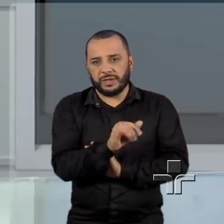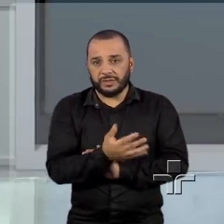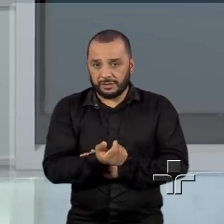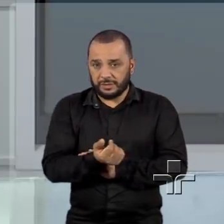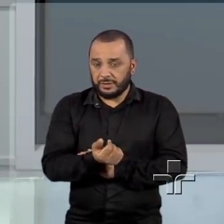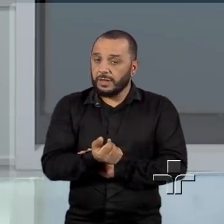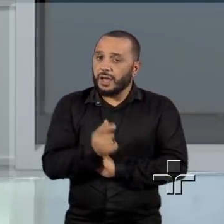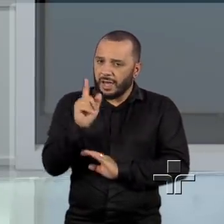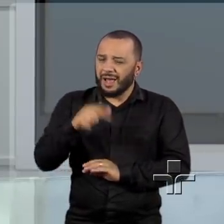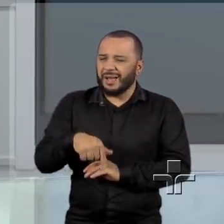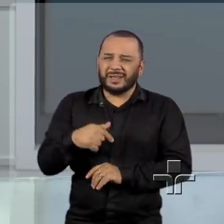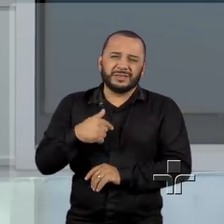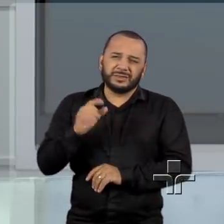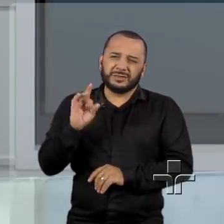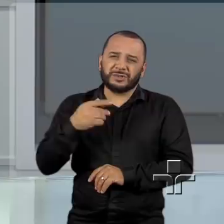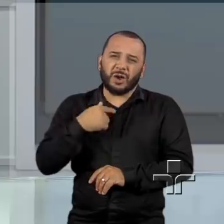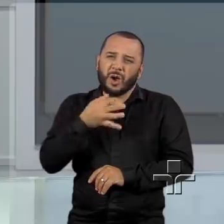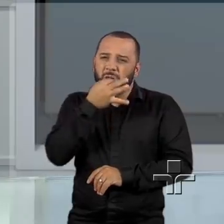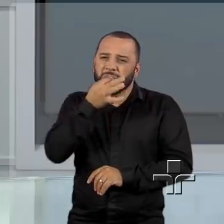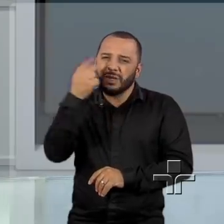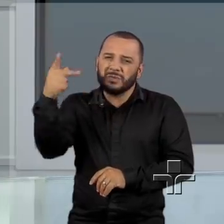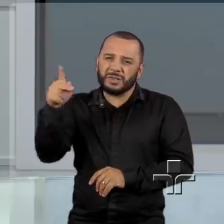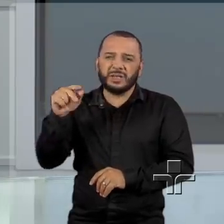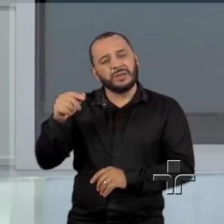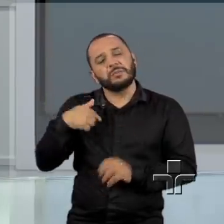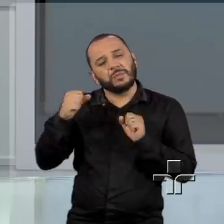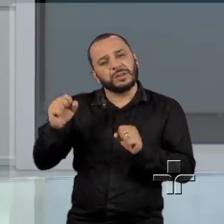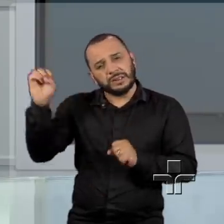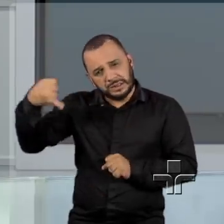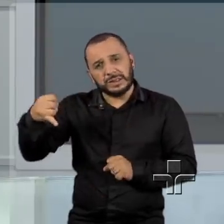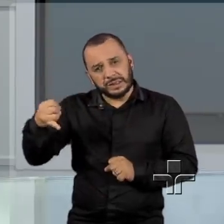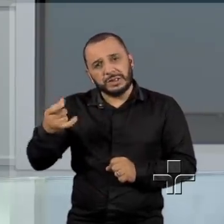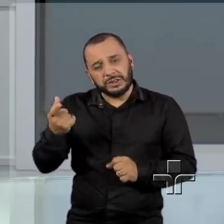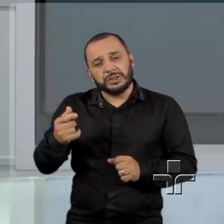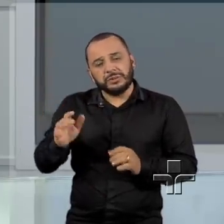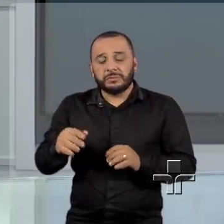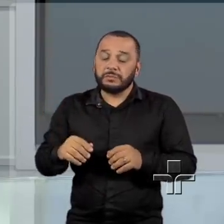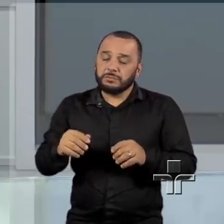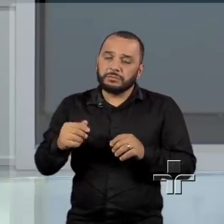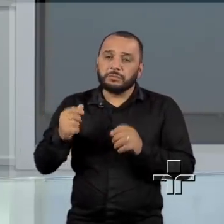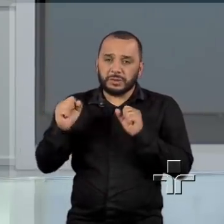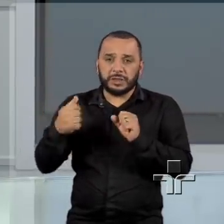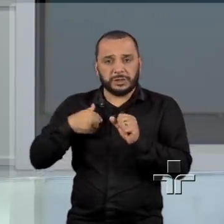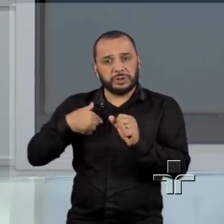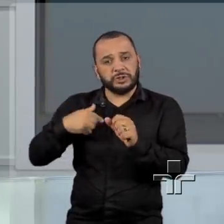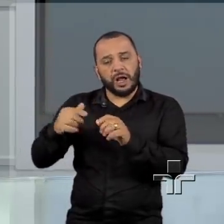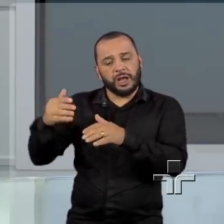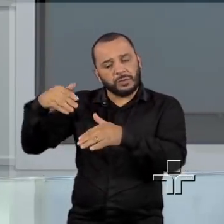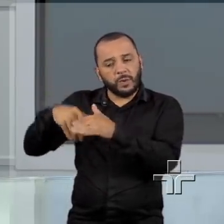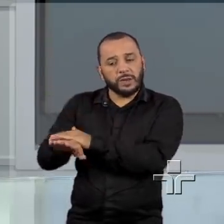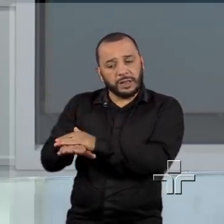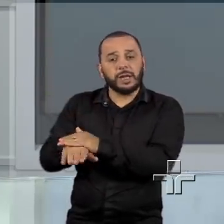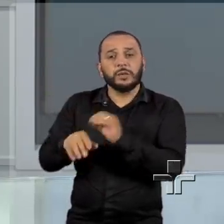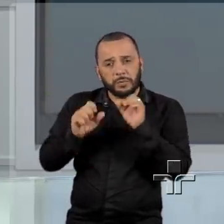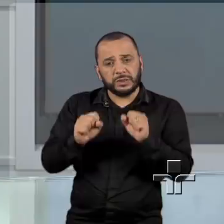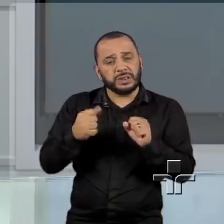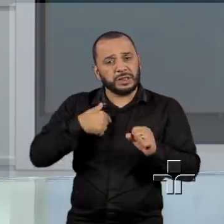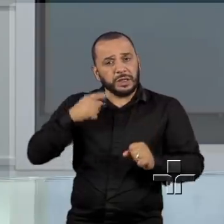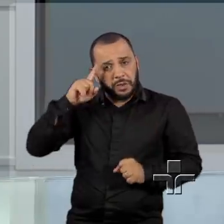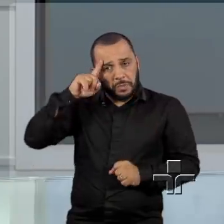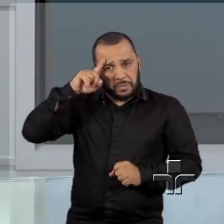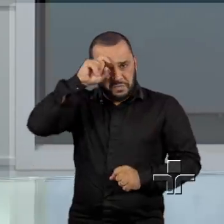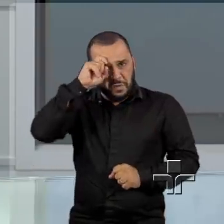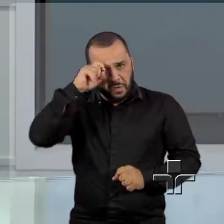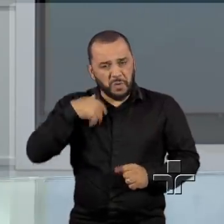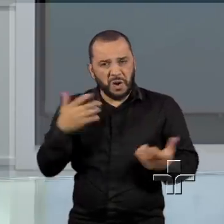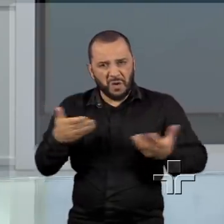costumam ser problemáticas, né? Pode ser que sim, pode ser que já tenha ido e pode ser que agora haja um empoderamento da figura do Moro com